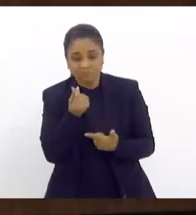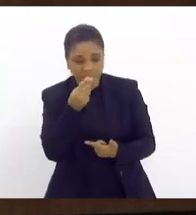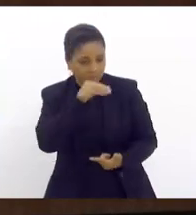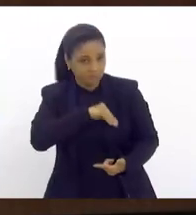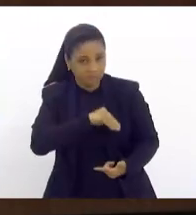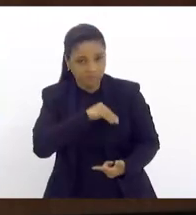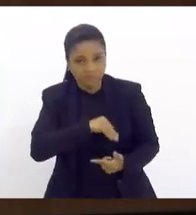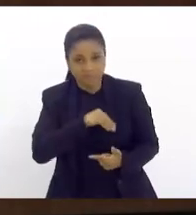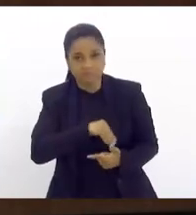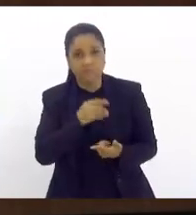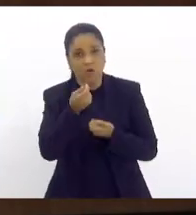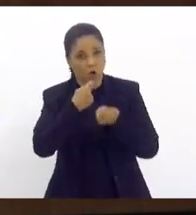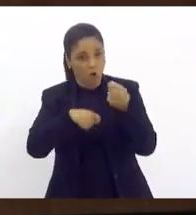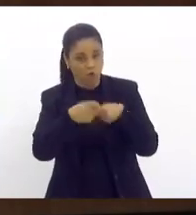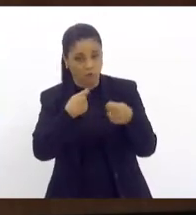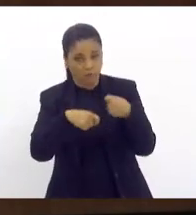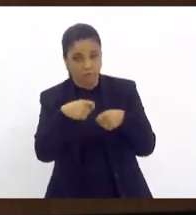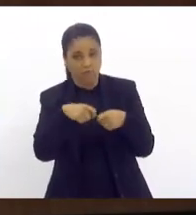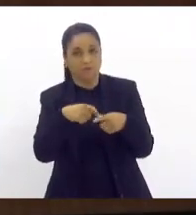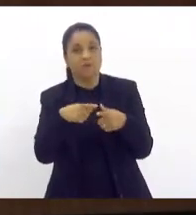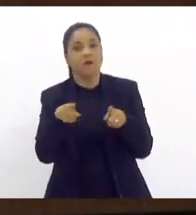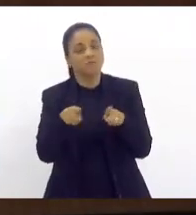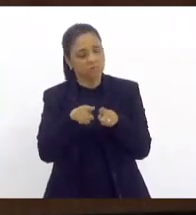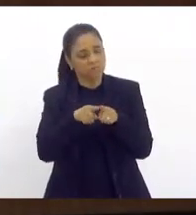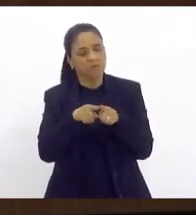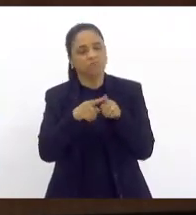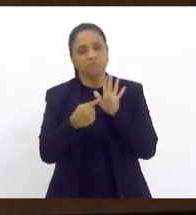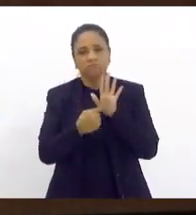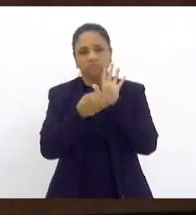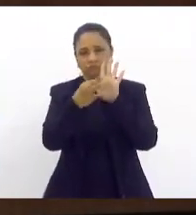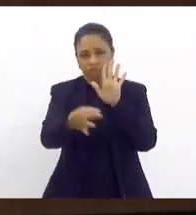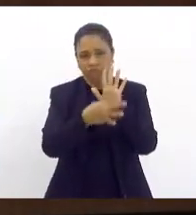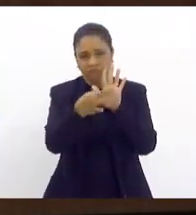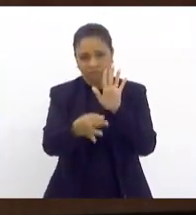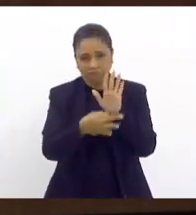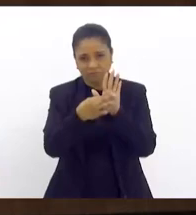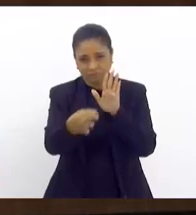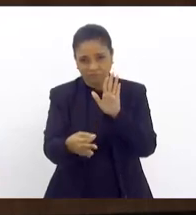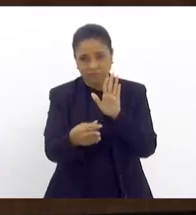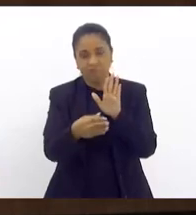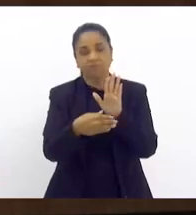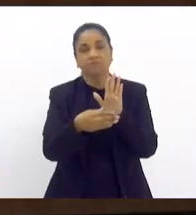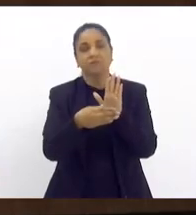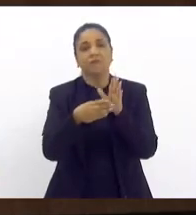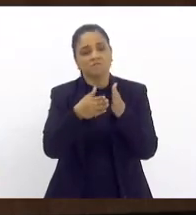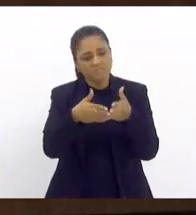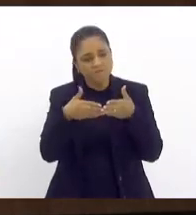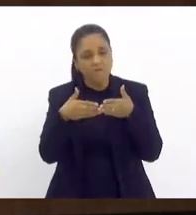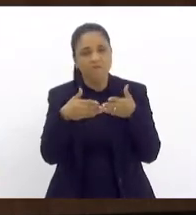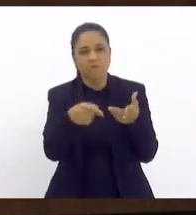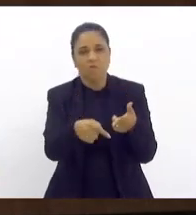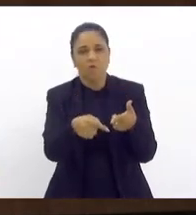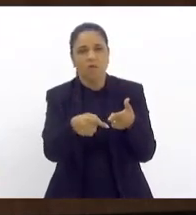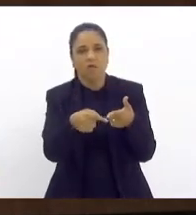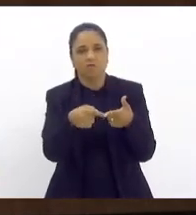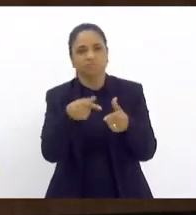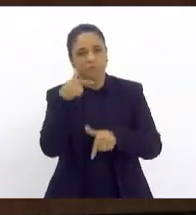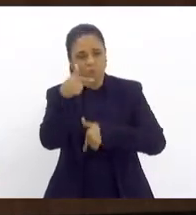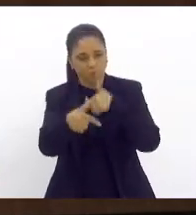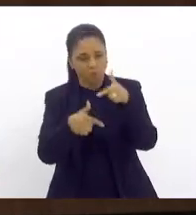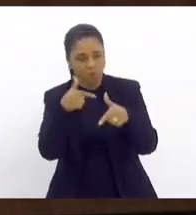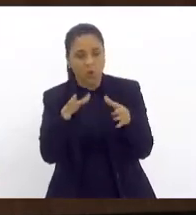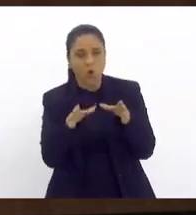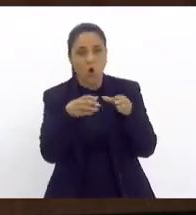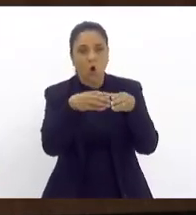nesse sentido de apresentar o parecer favorável da comissão de trabalho porque é por isso que nós estamos aqui para fazer com que as